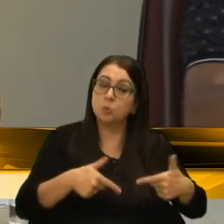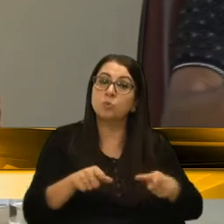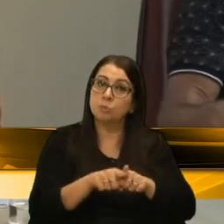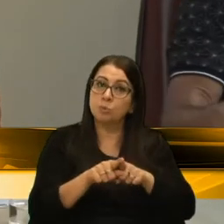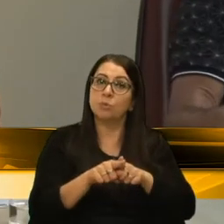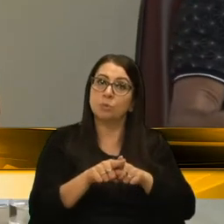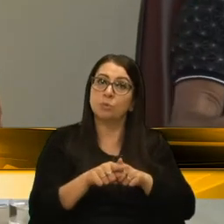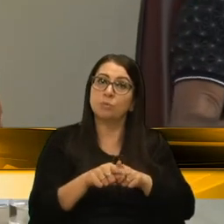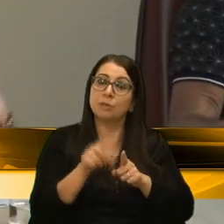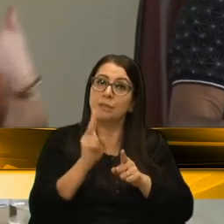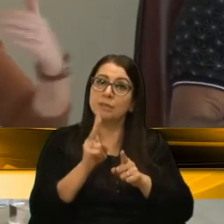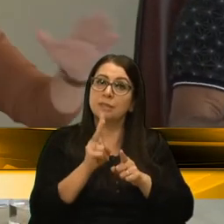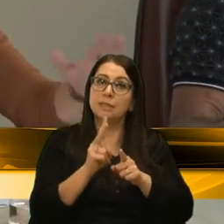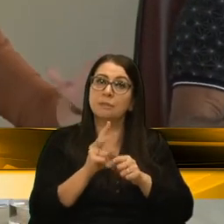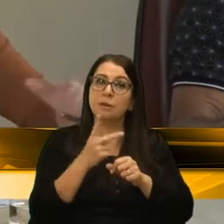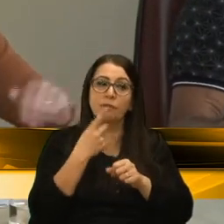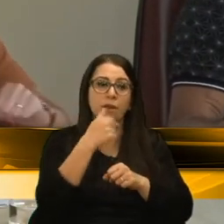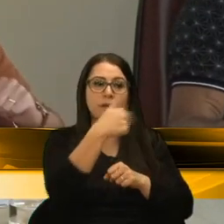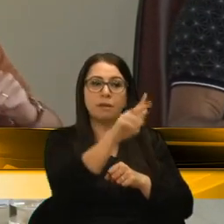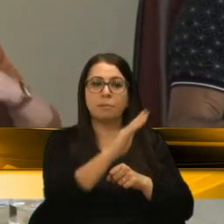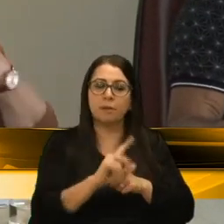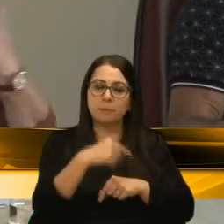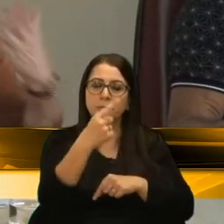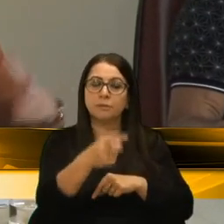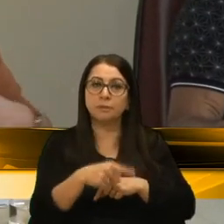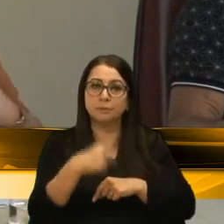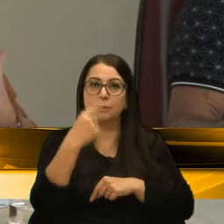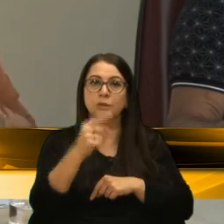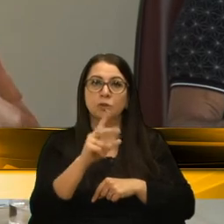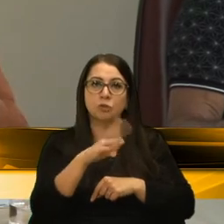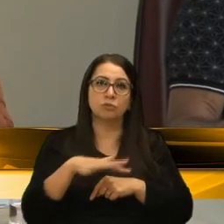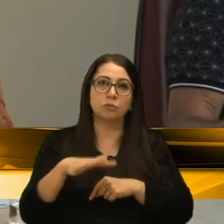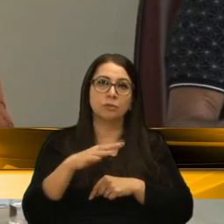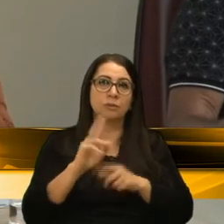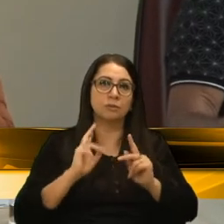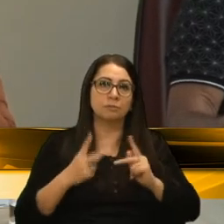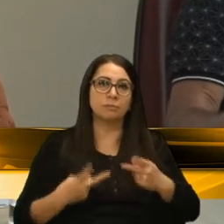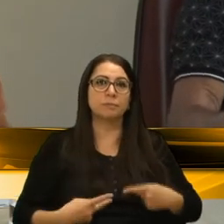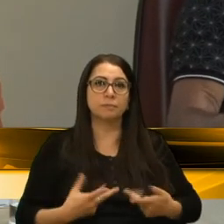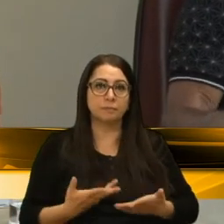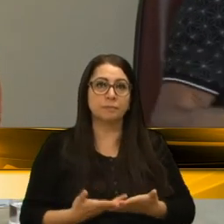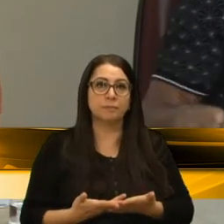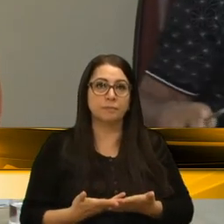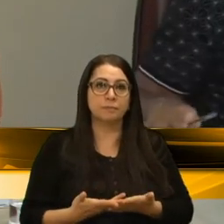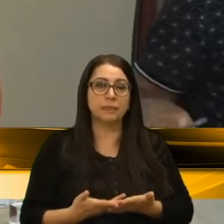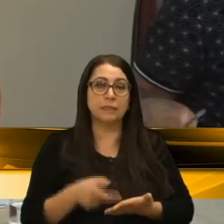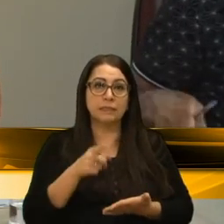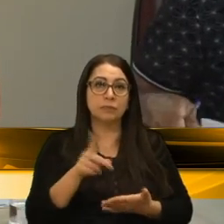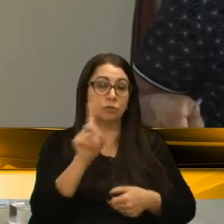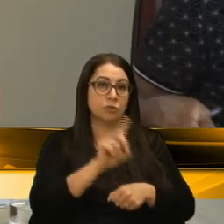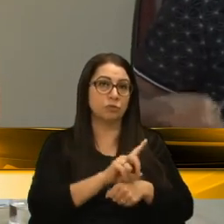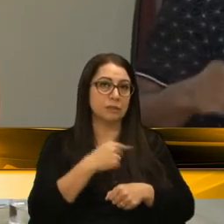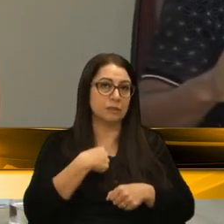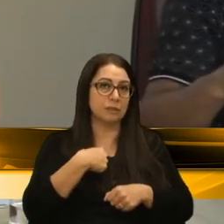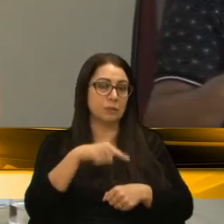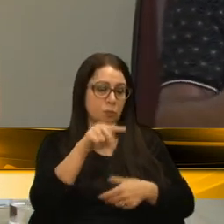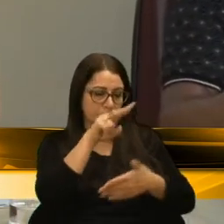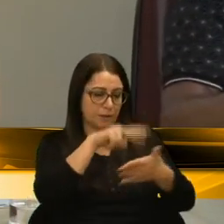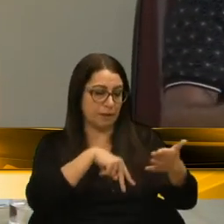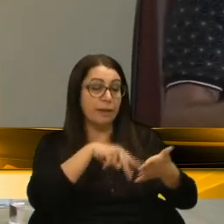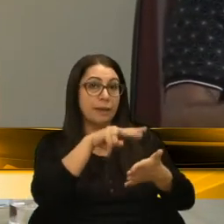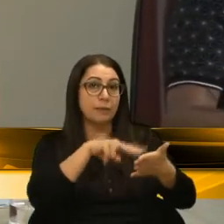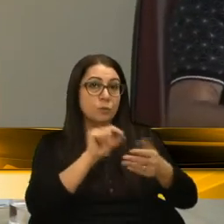pessoas sempre delegam para mais adiante, sabe? Nós, em geral, o ser humano, né? Esses dias eu estive lendo sobre